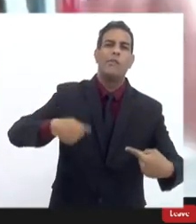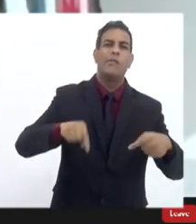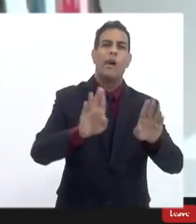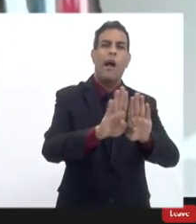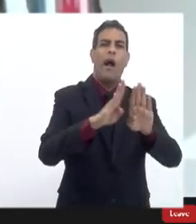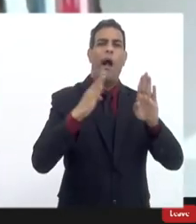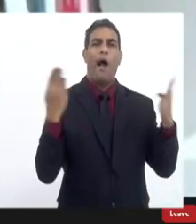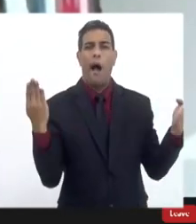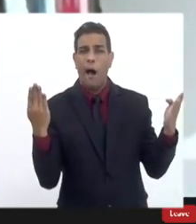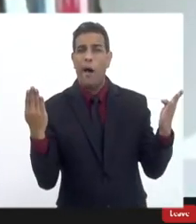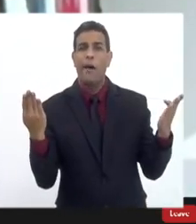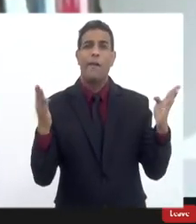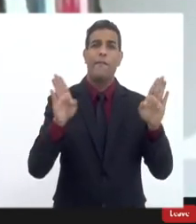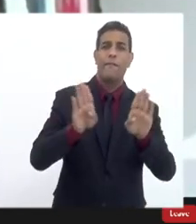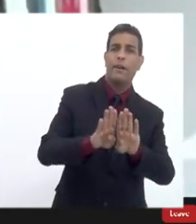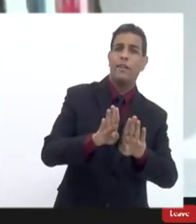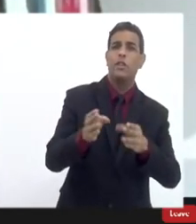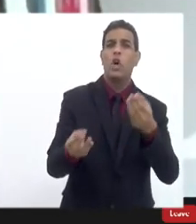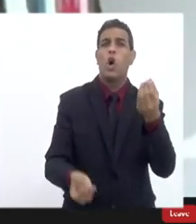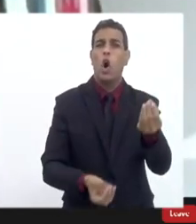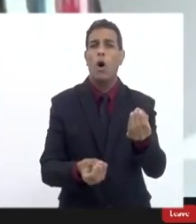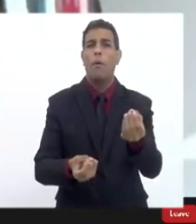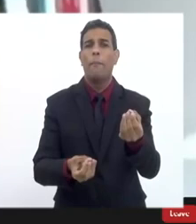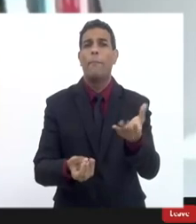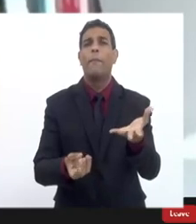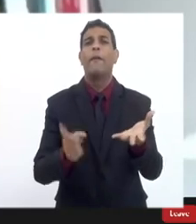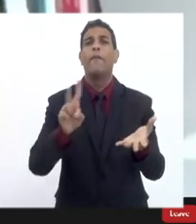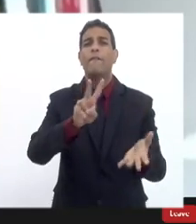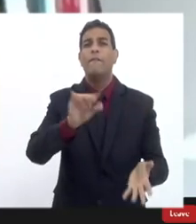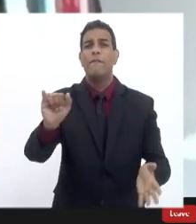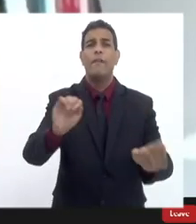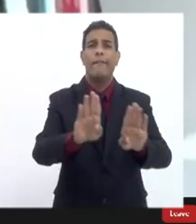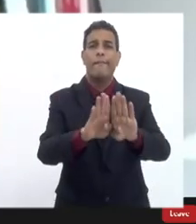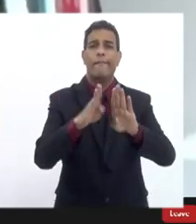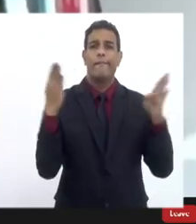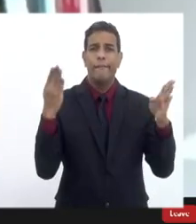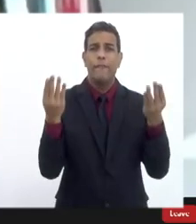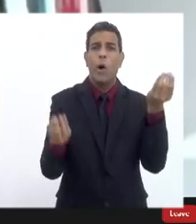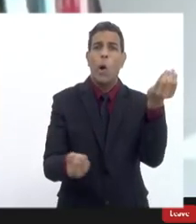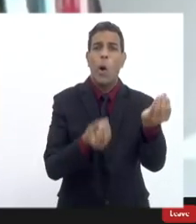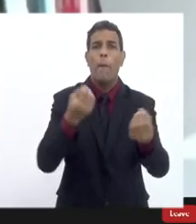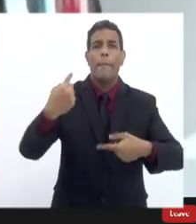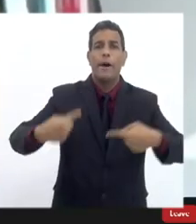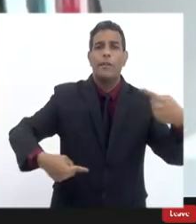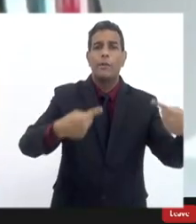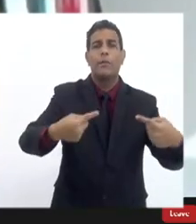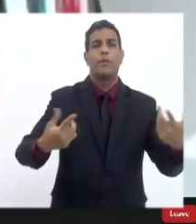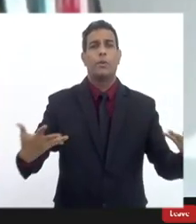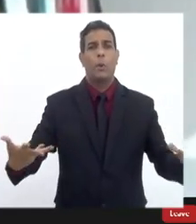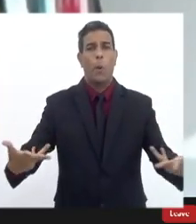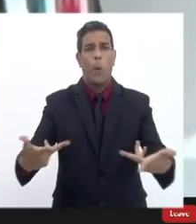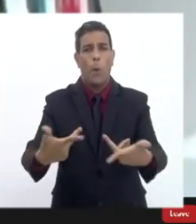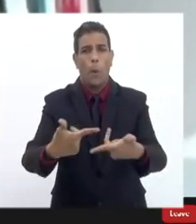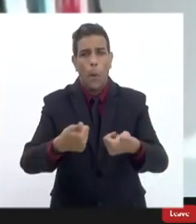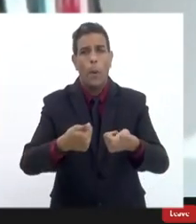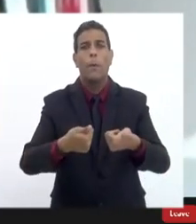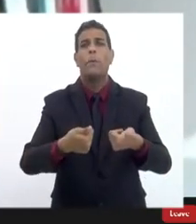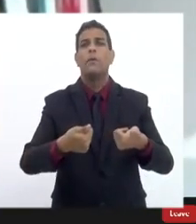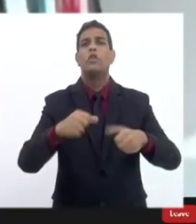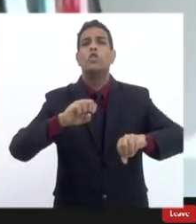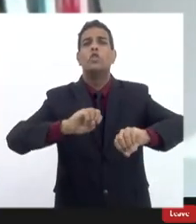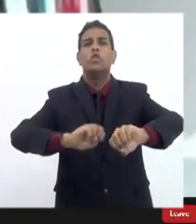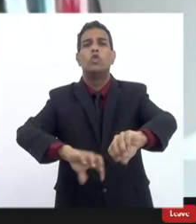abre. Ela vai abrir, mas vai abrir oferecendo uma qualidade, uma